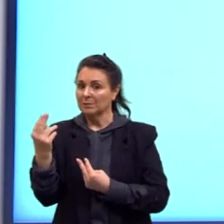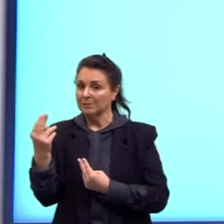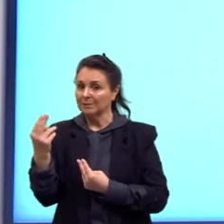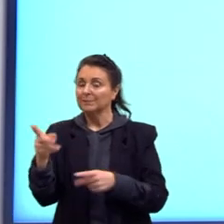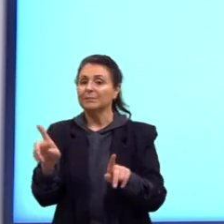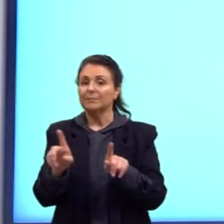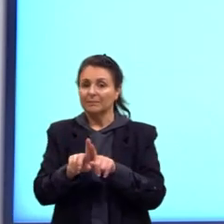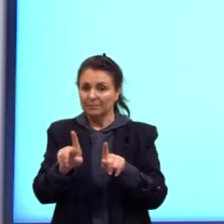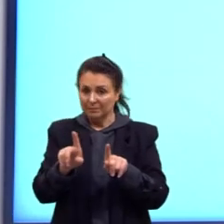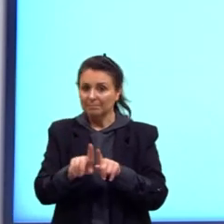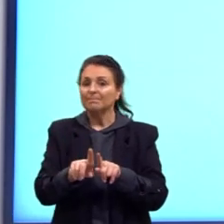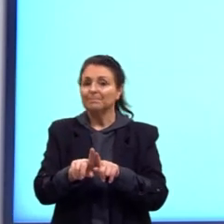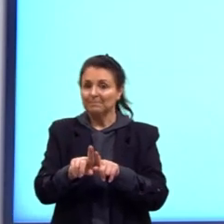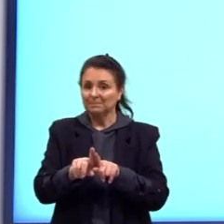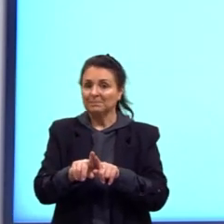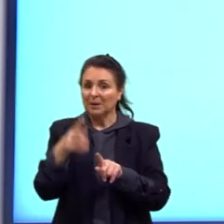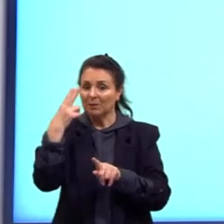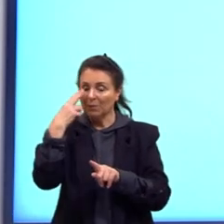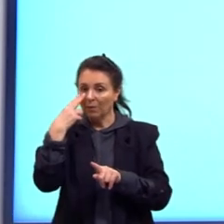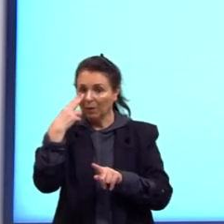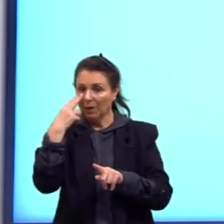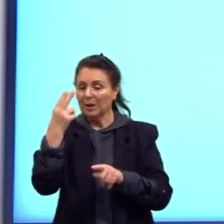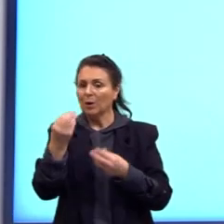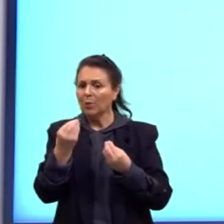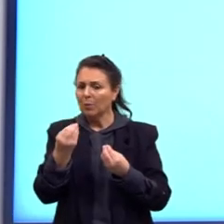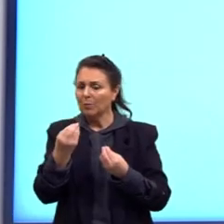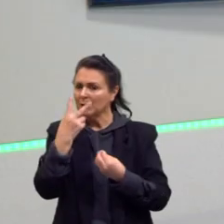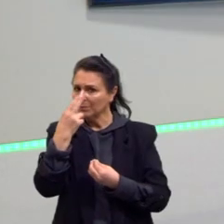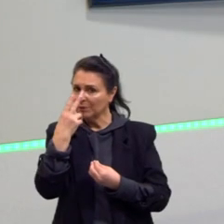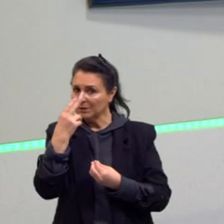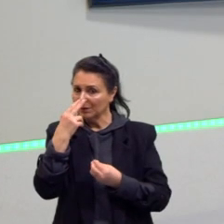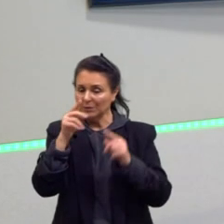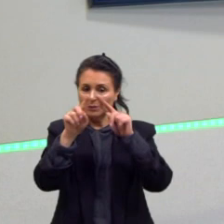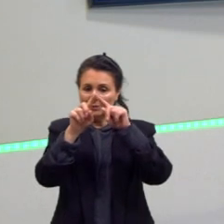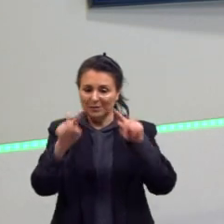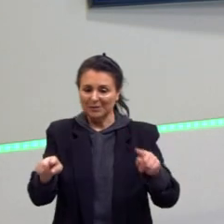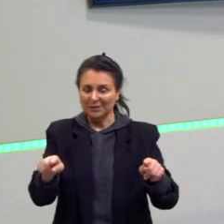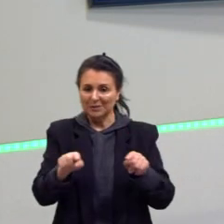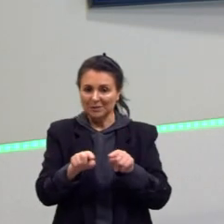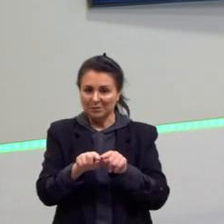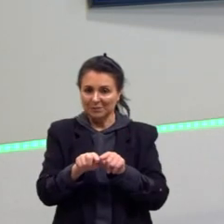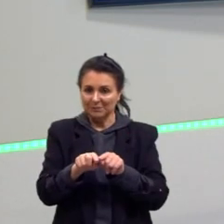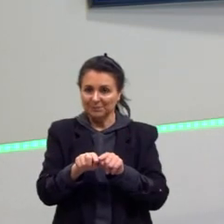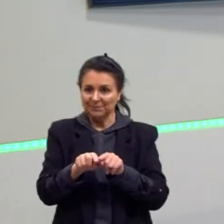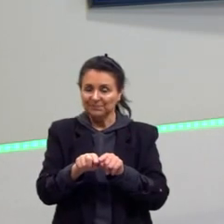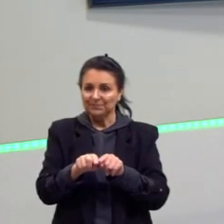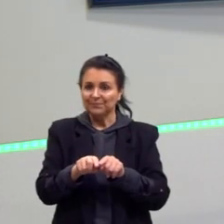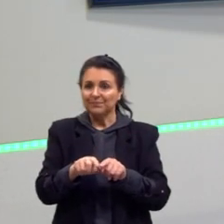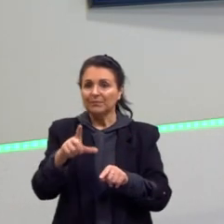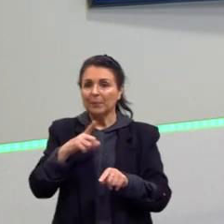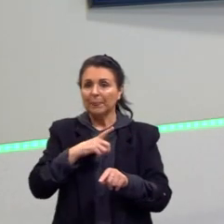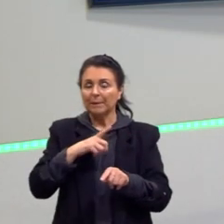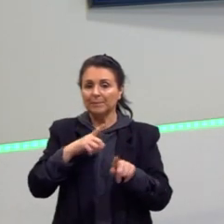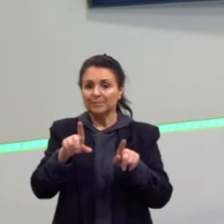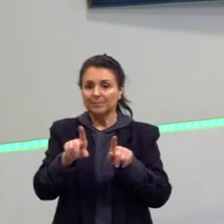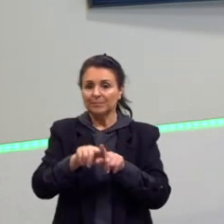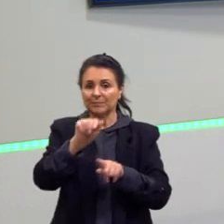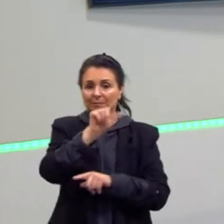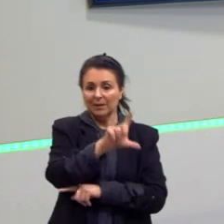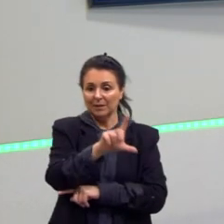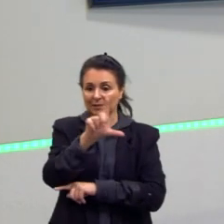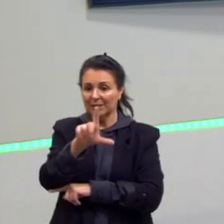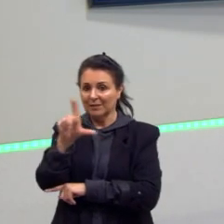também verificamos a semelhança de X triângulos o e temos o caso lá